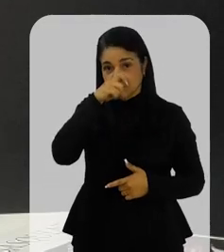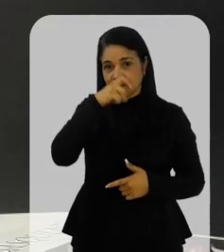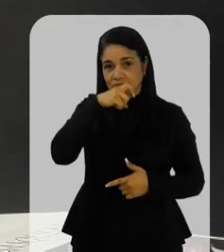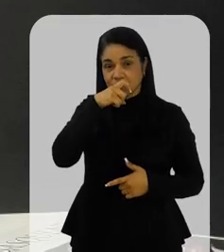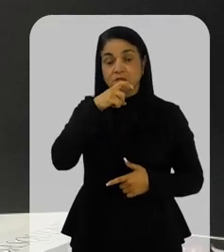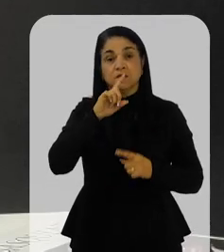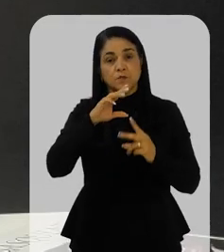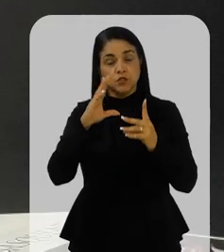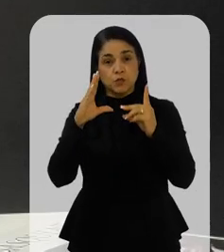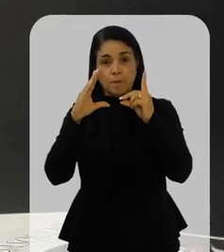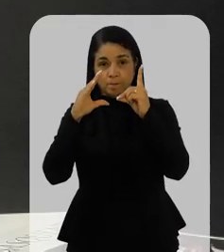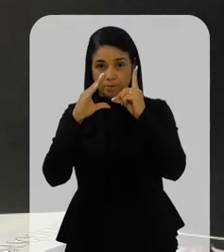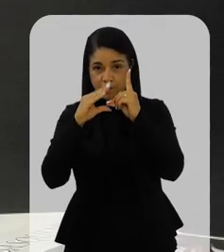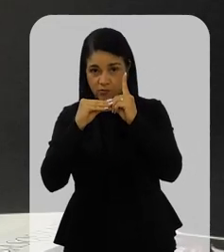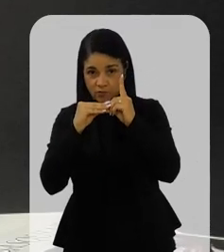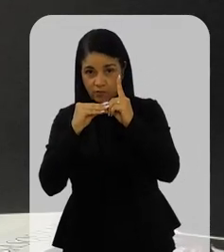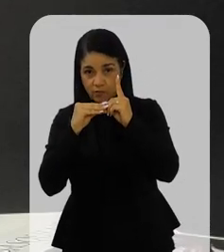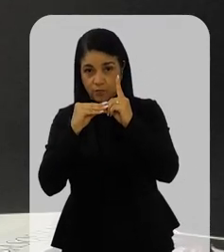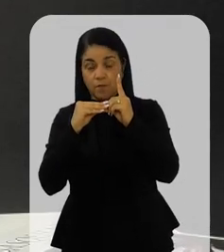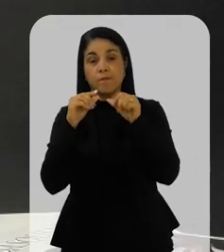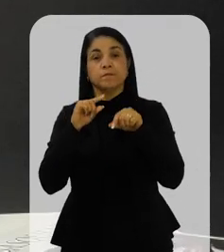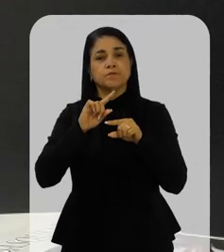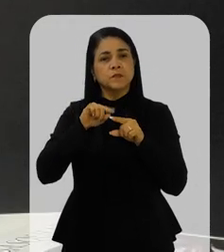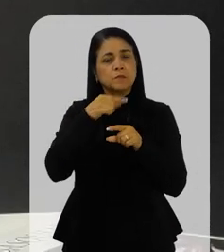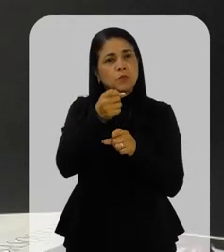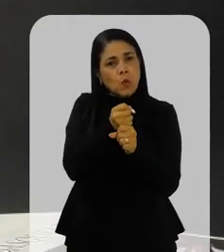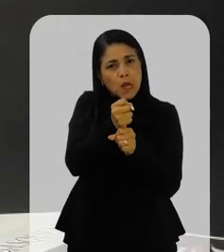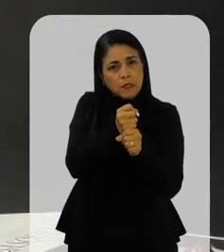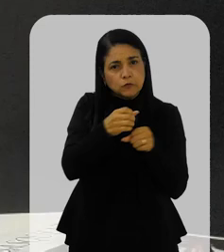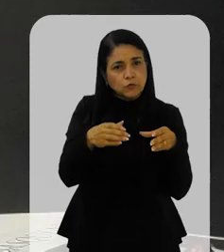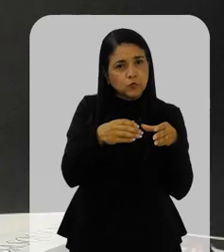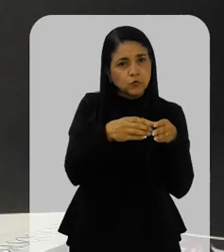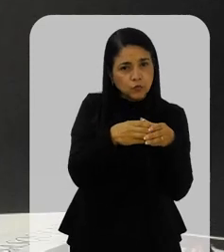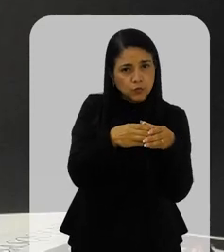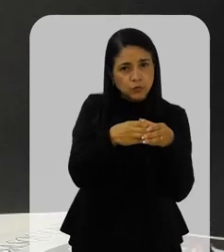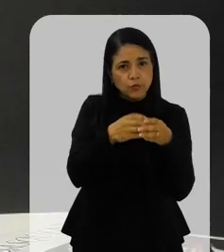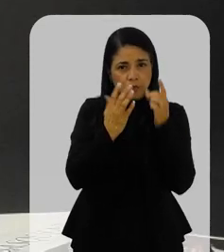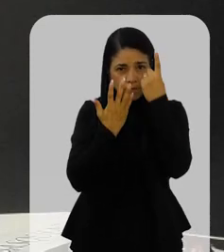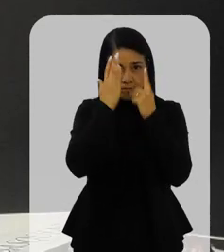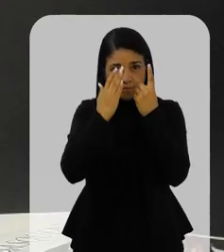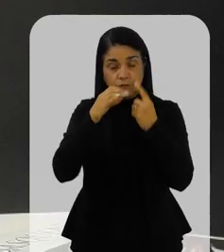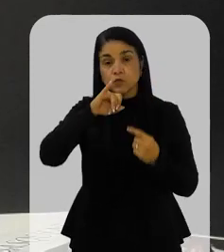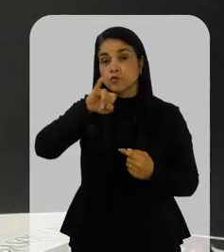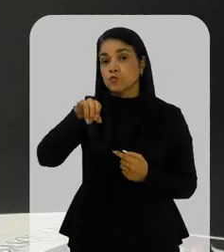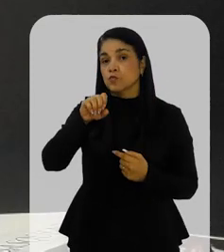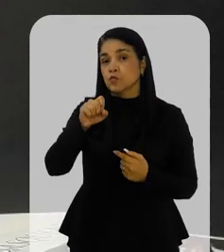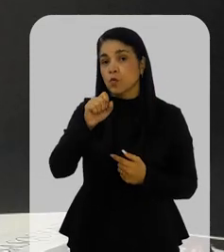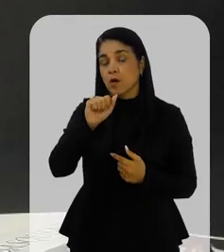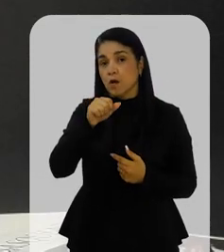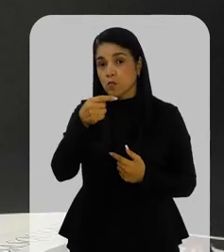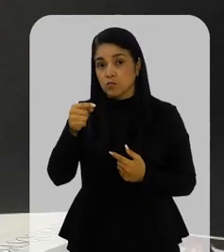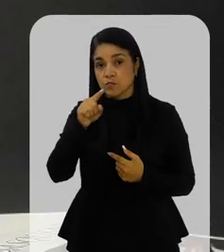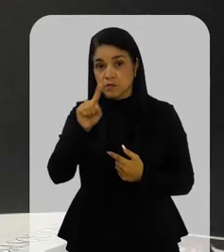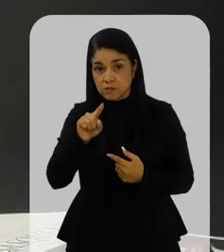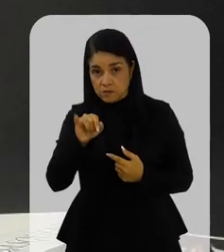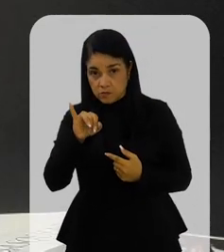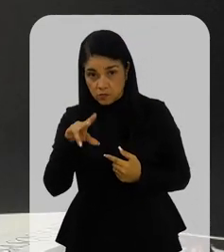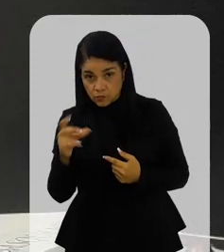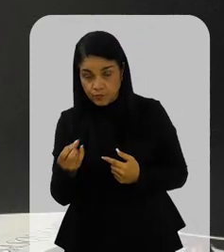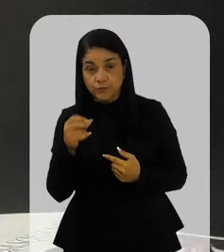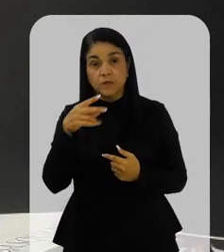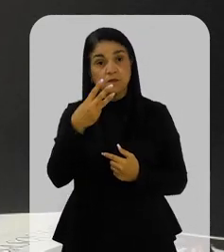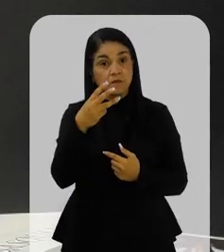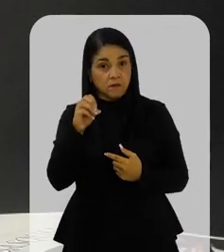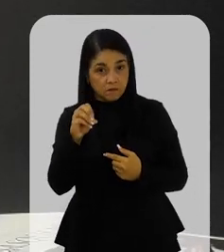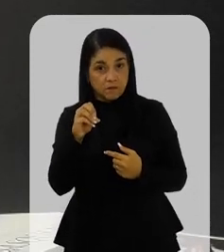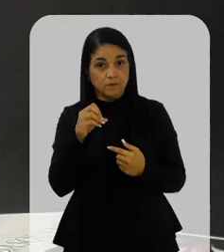Beija-Flor, integrou por anos a equipe do show do carnavalístico Joãozinho 30. Eu entrevisto hoje o meu